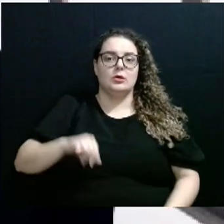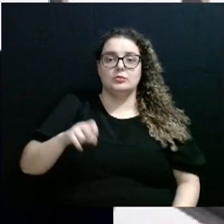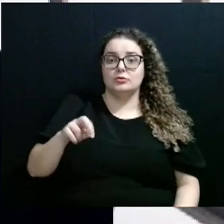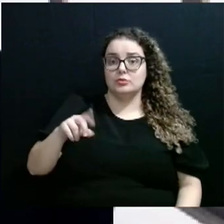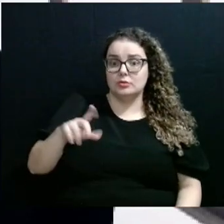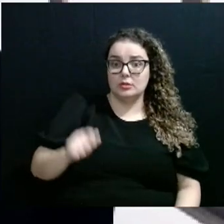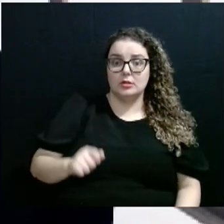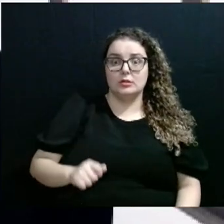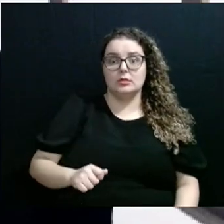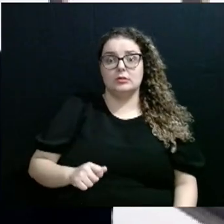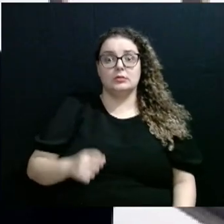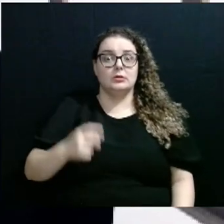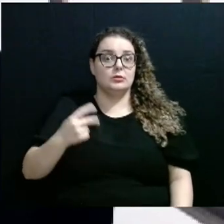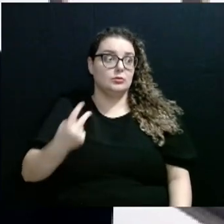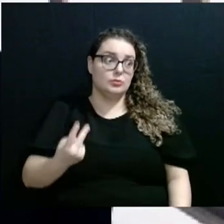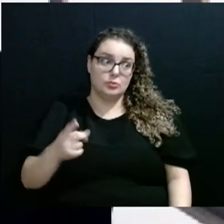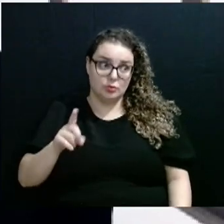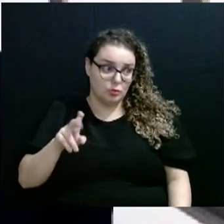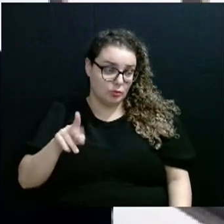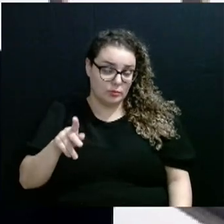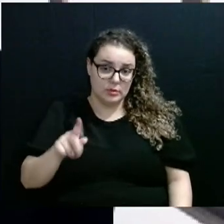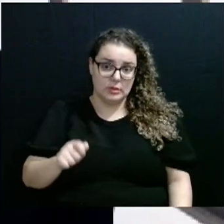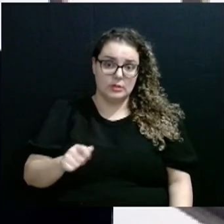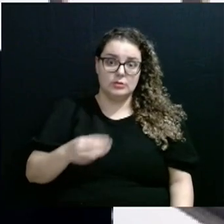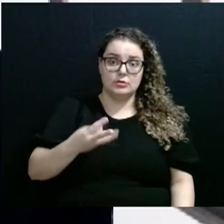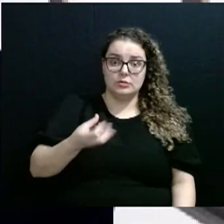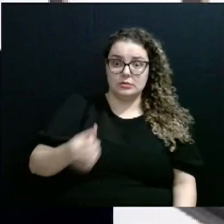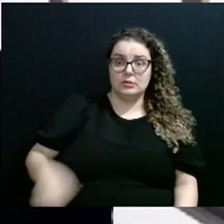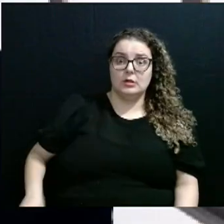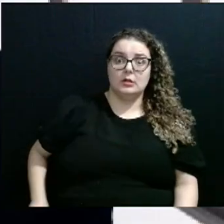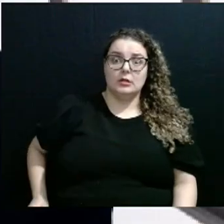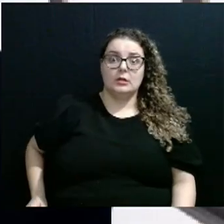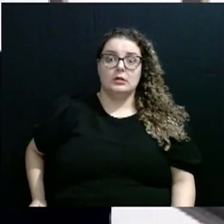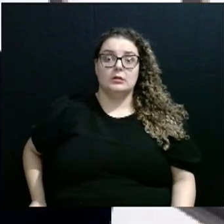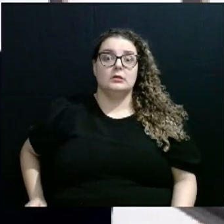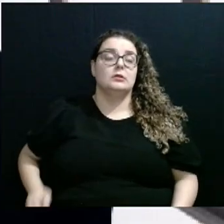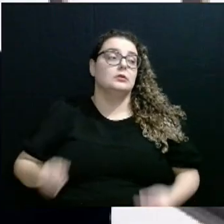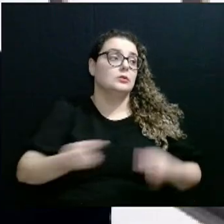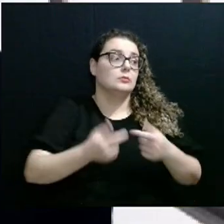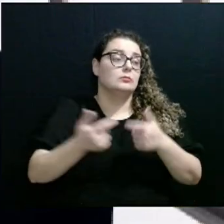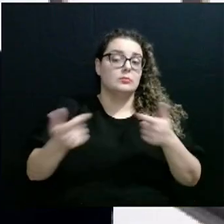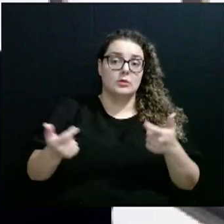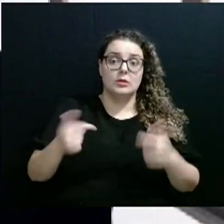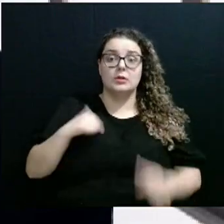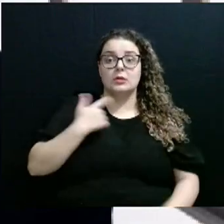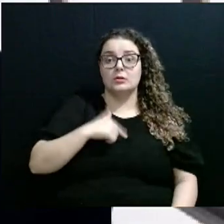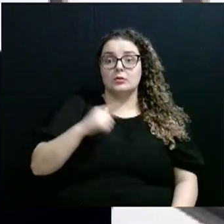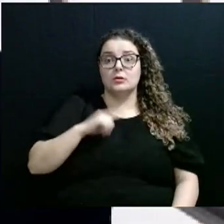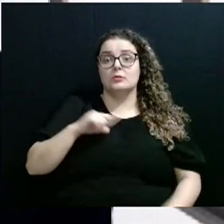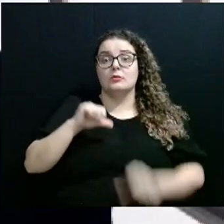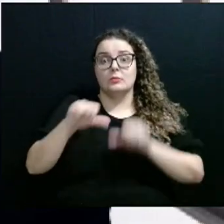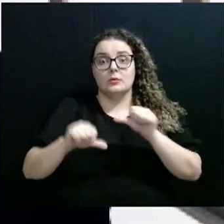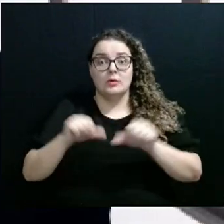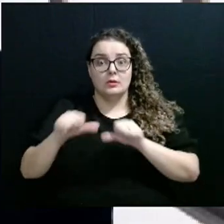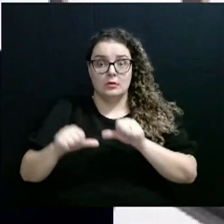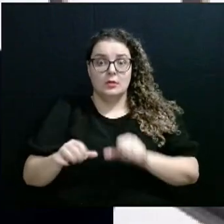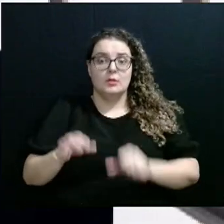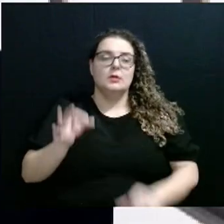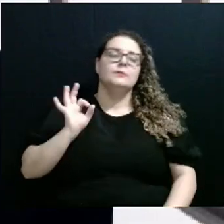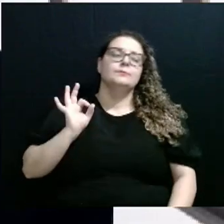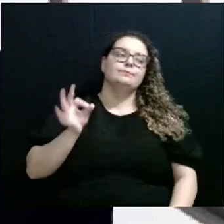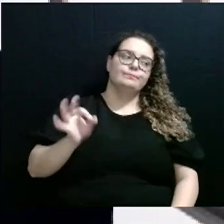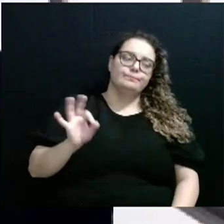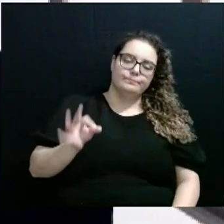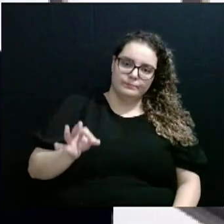uma discussão muito grande sobre esse tema. E a gente tendo uma alteração, com certeza vai ter muito